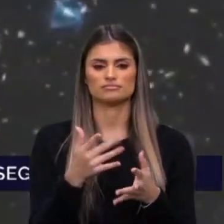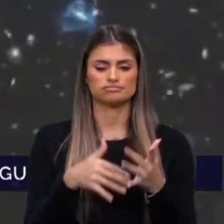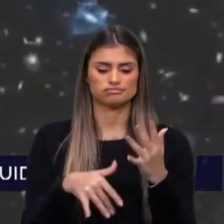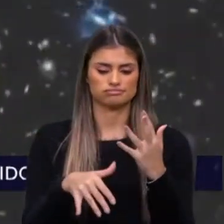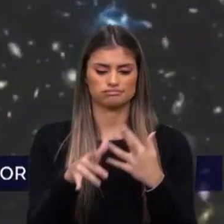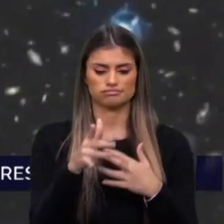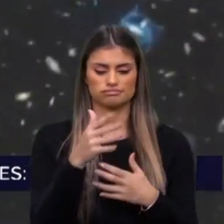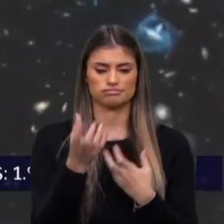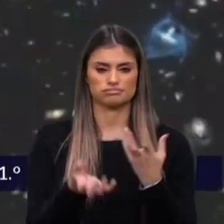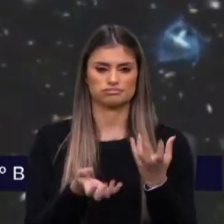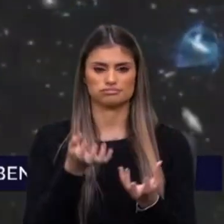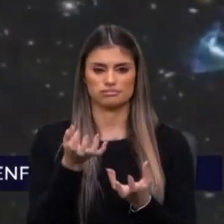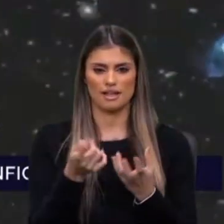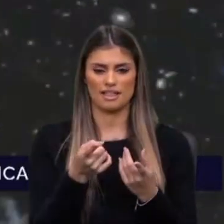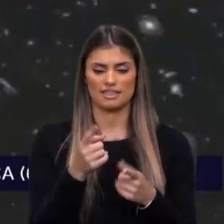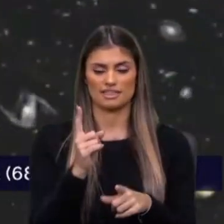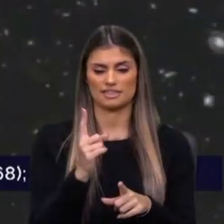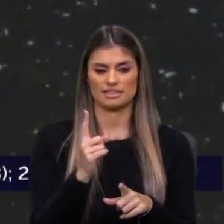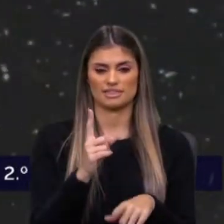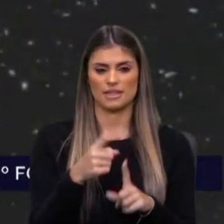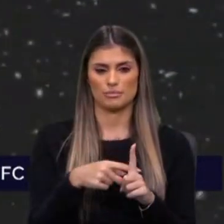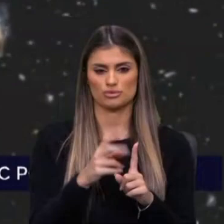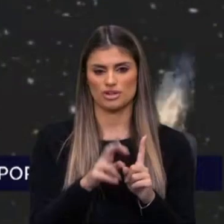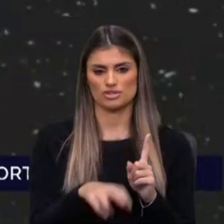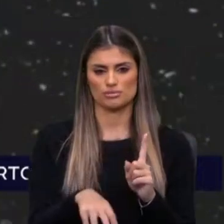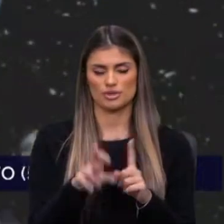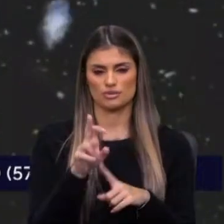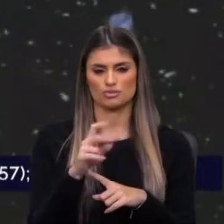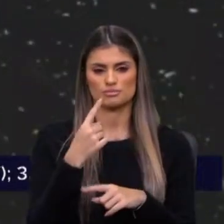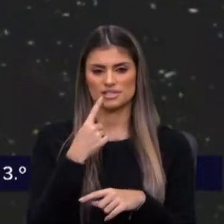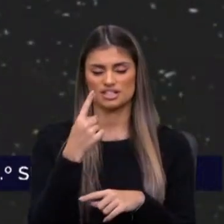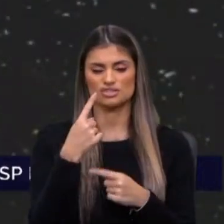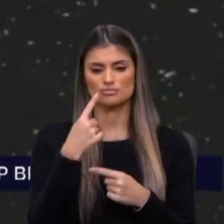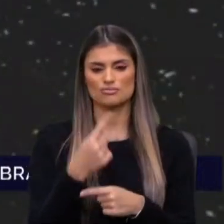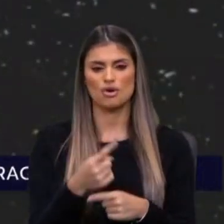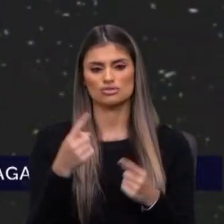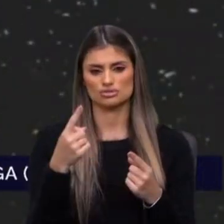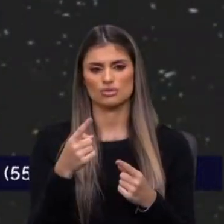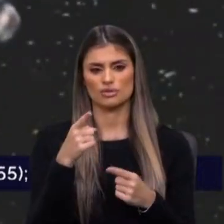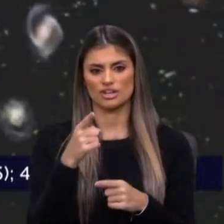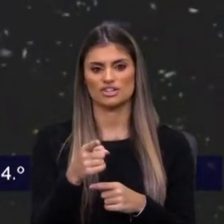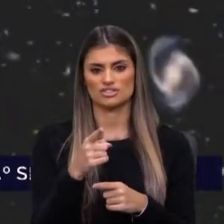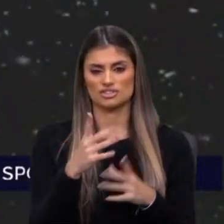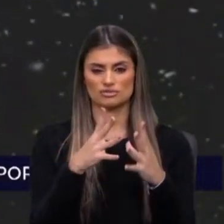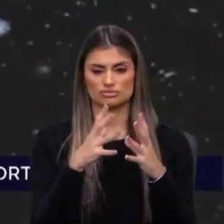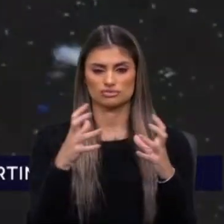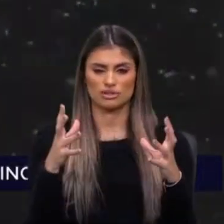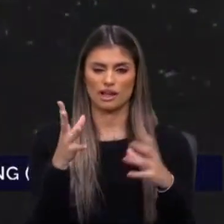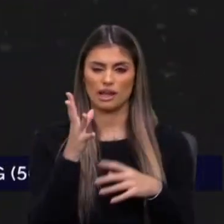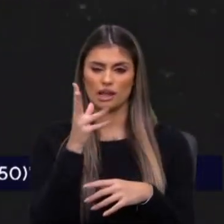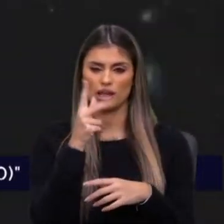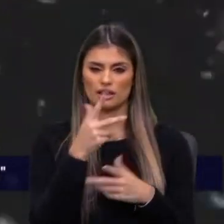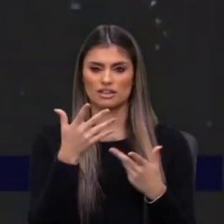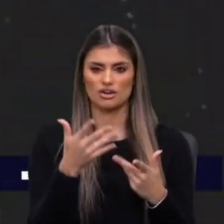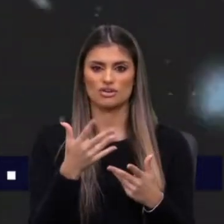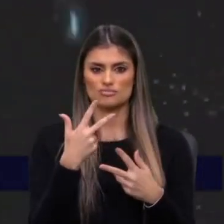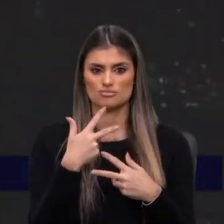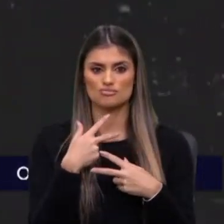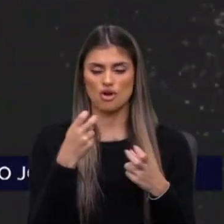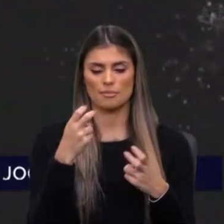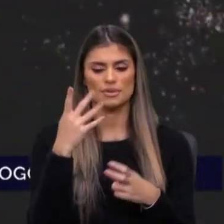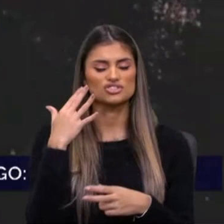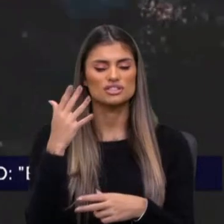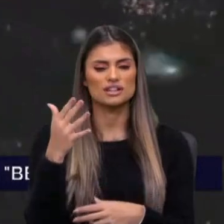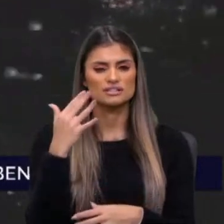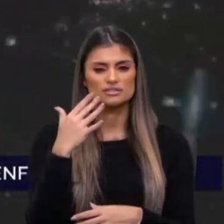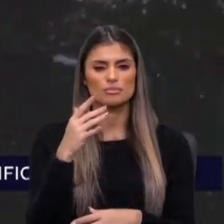então, a indicação também da temperatura a subir. E dizem os astrónomos que esta nuvem mais quentinha que foi agora encontrada, imaginem, então, que